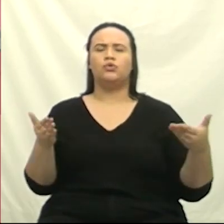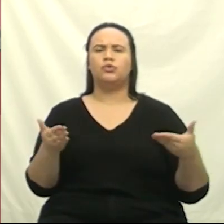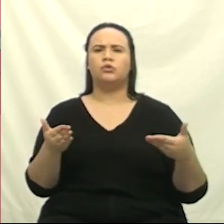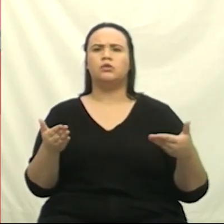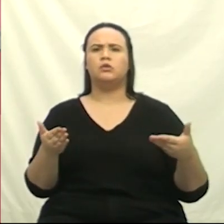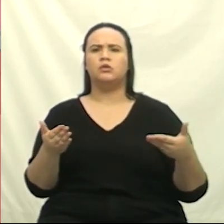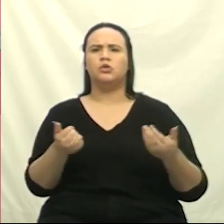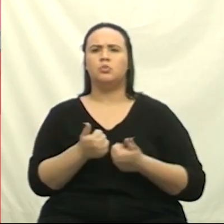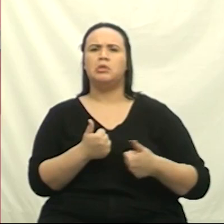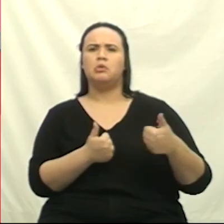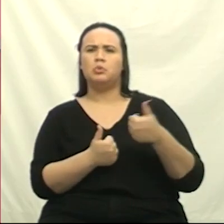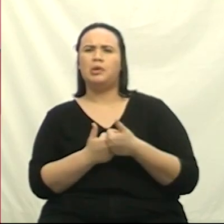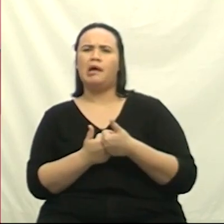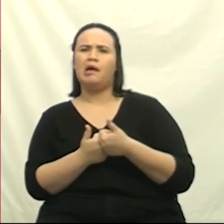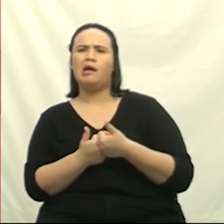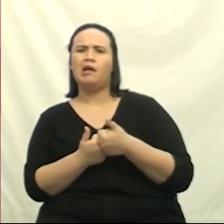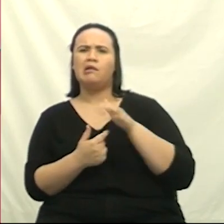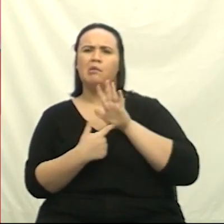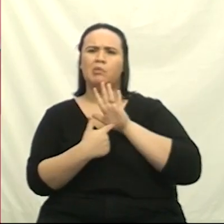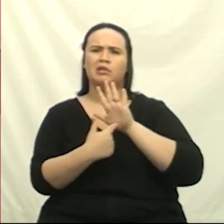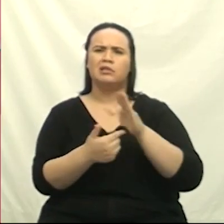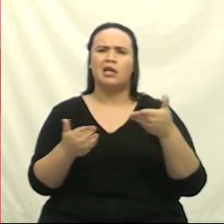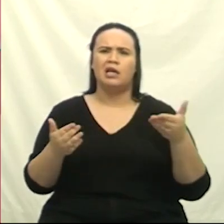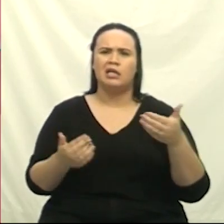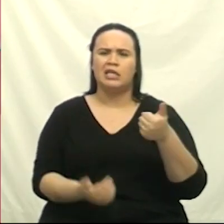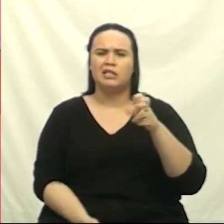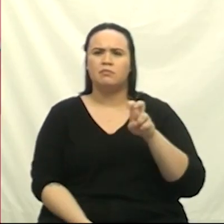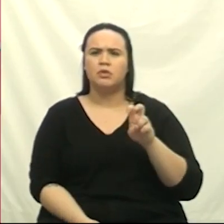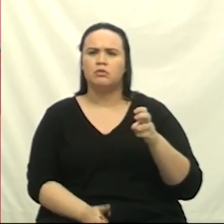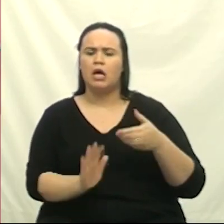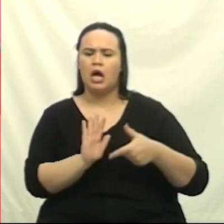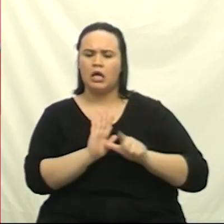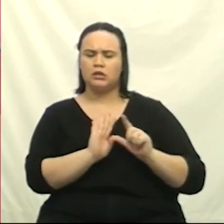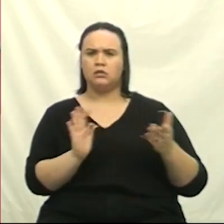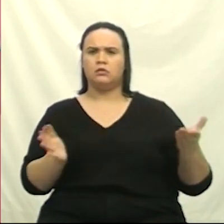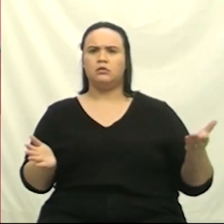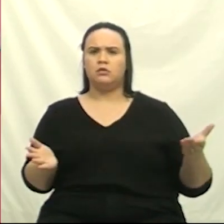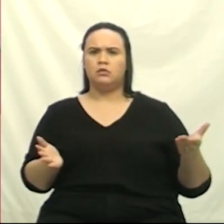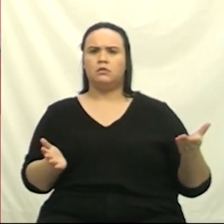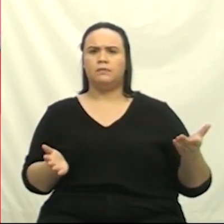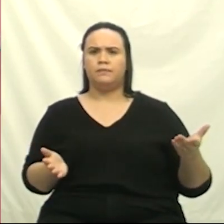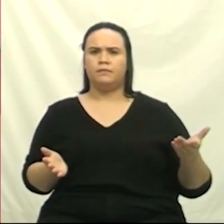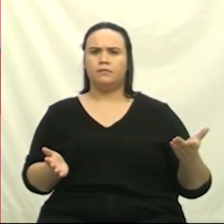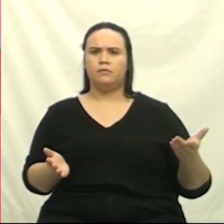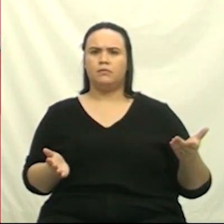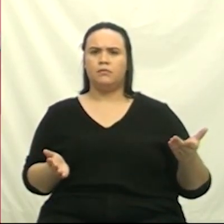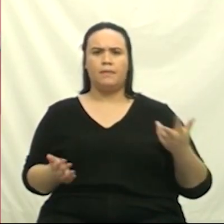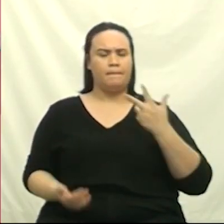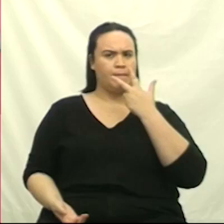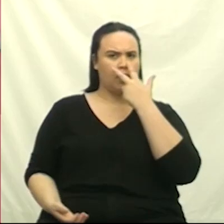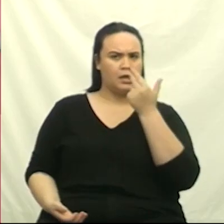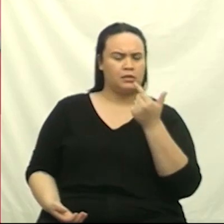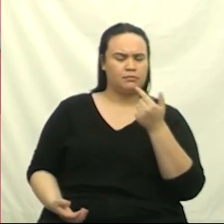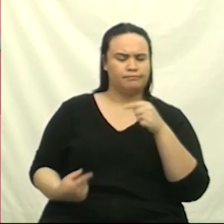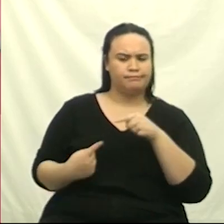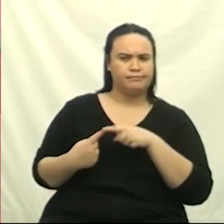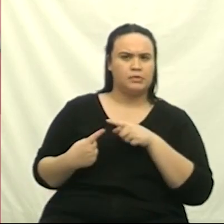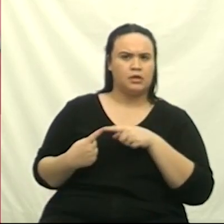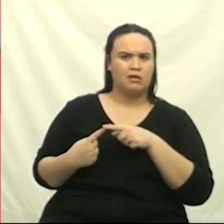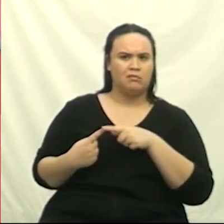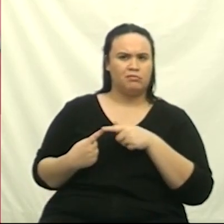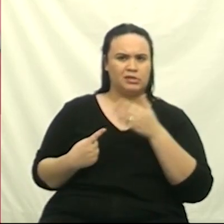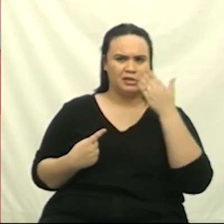substitutivo e ser apresentada a 15 minutos antes dessa sessão impõe que primeiro a